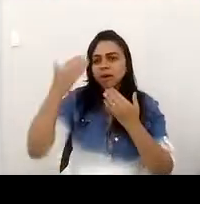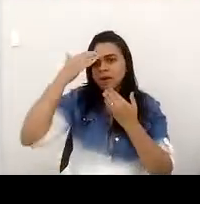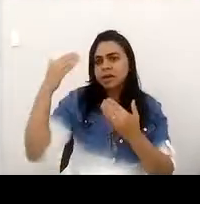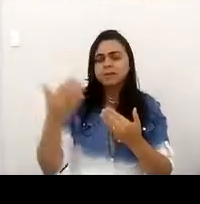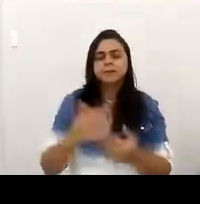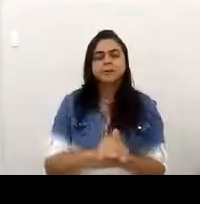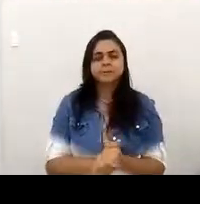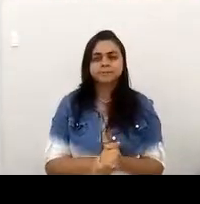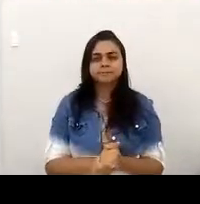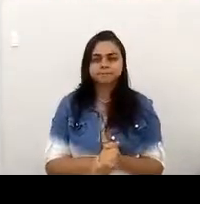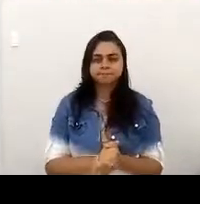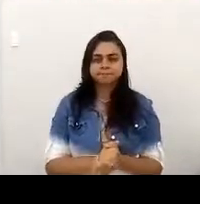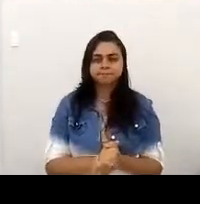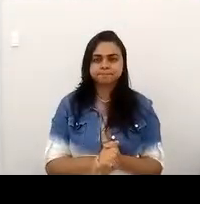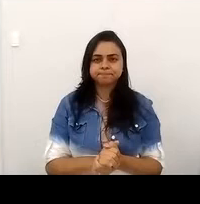mesmo.